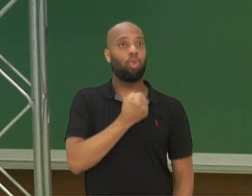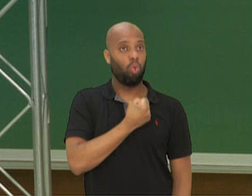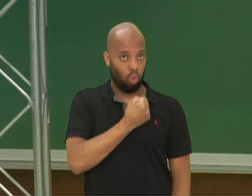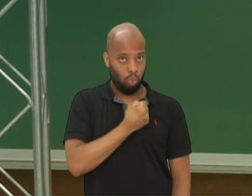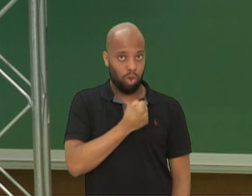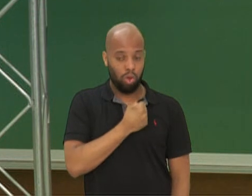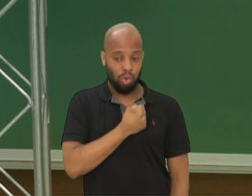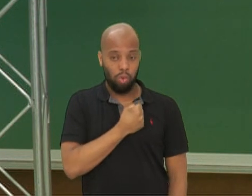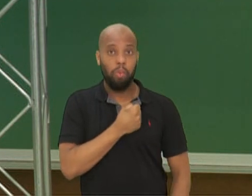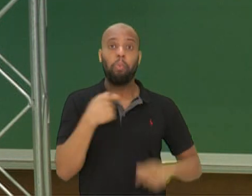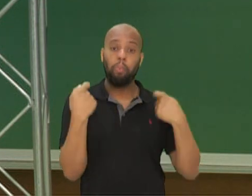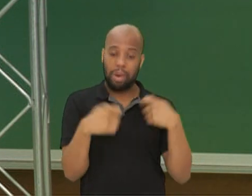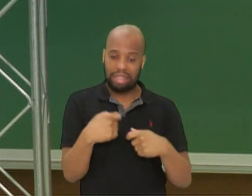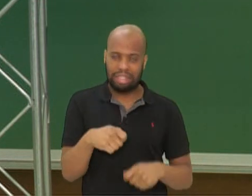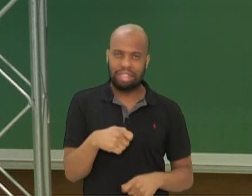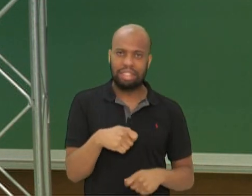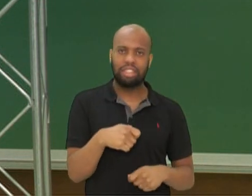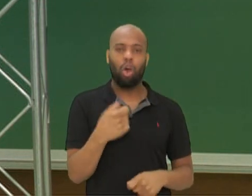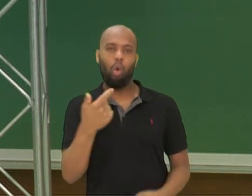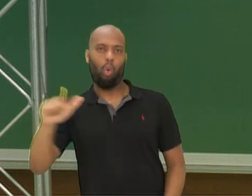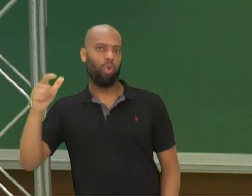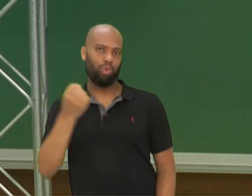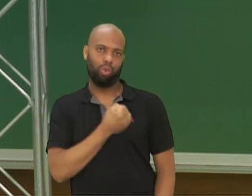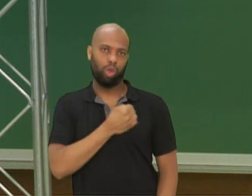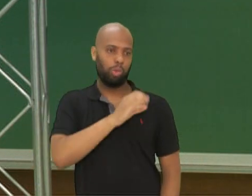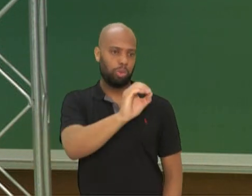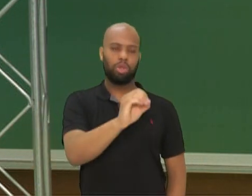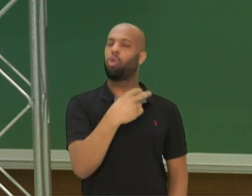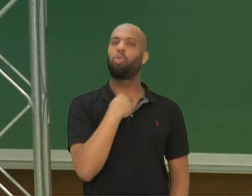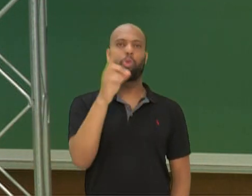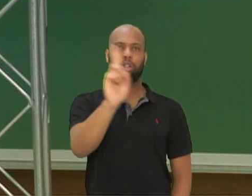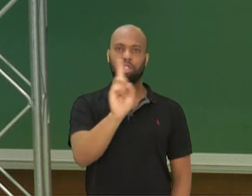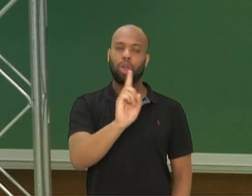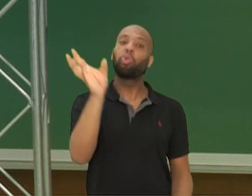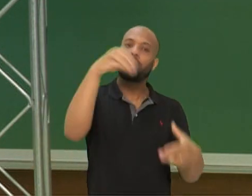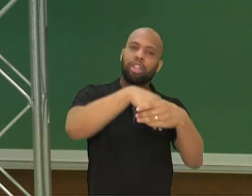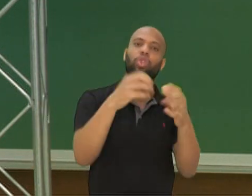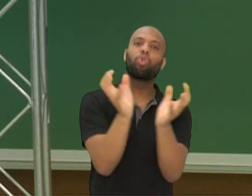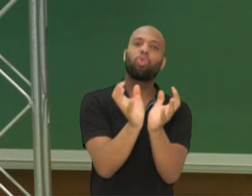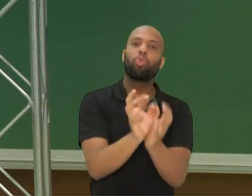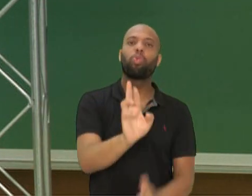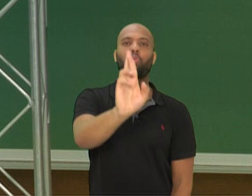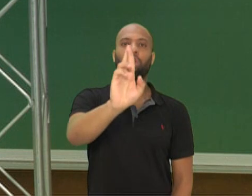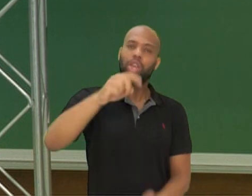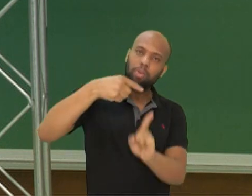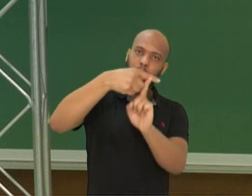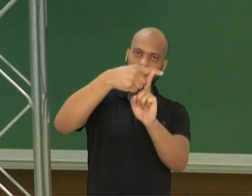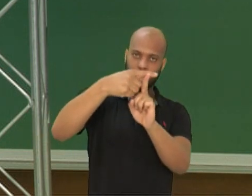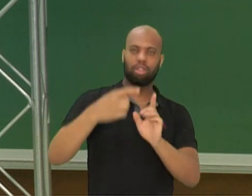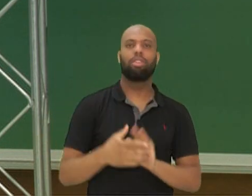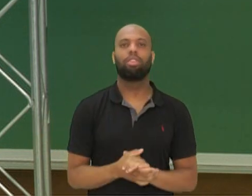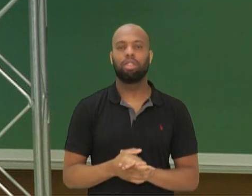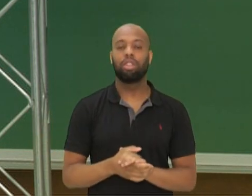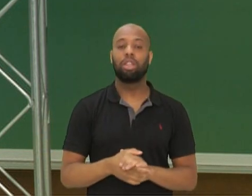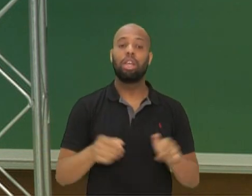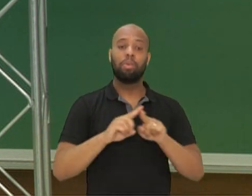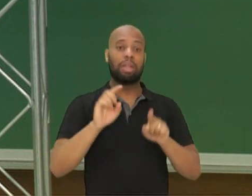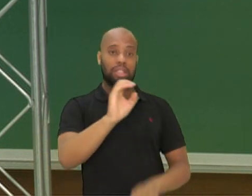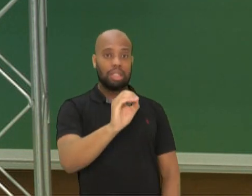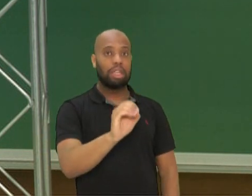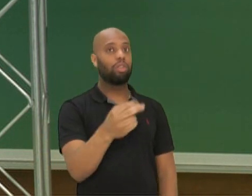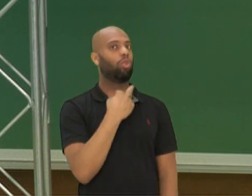valor maior que zero, pertence ao conjunto dos números reais positivos diferentes de